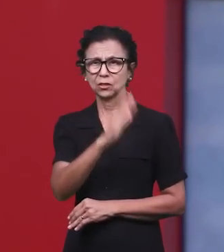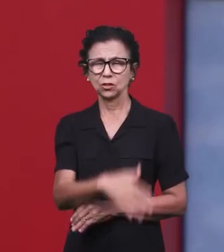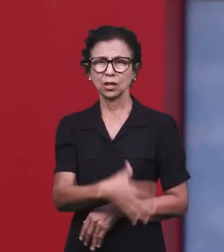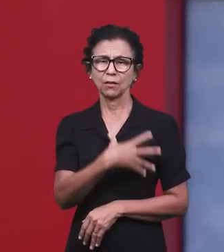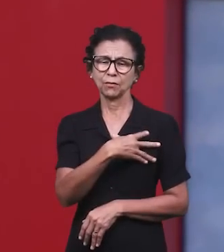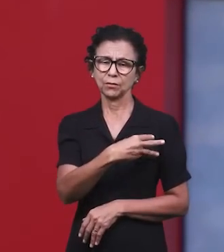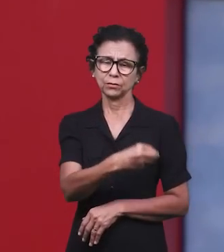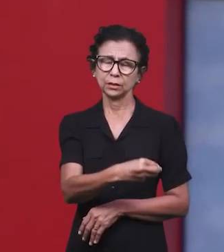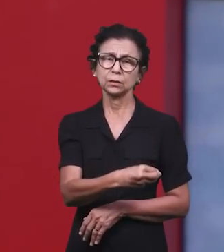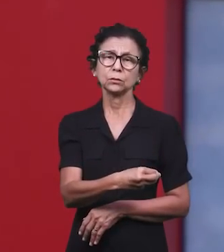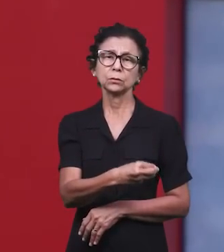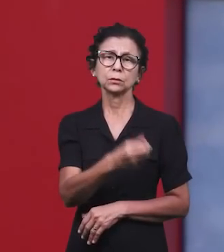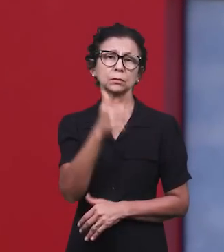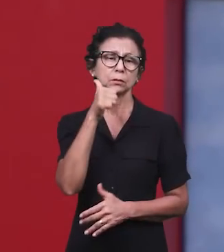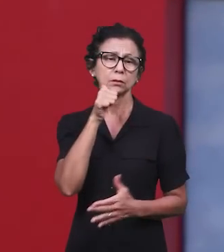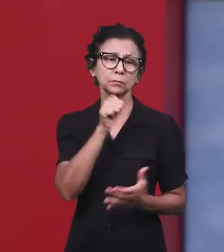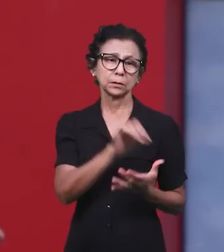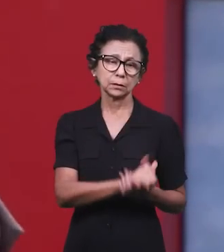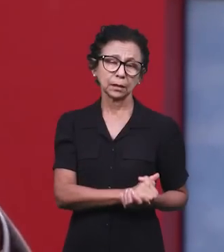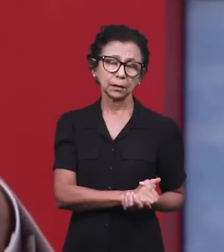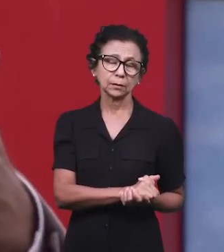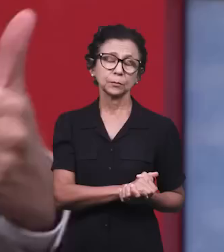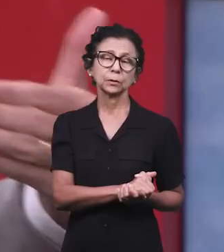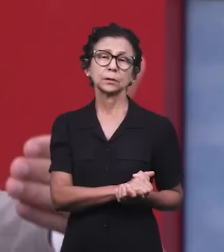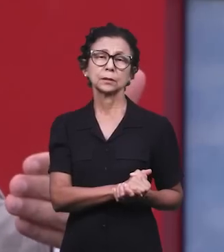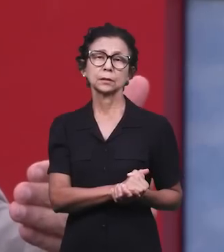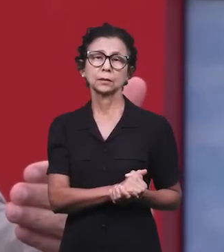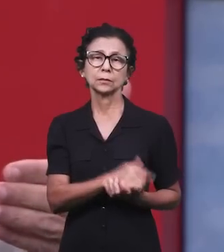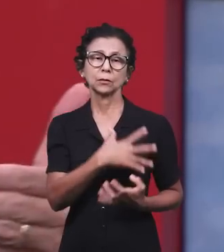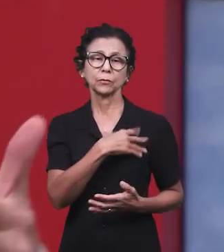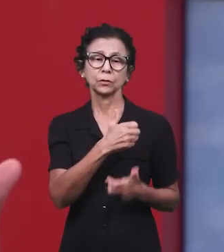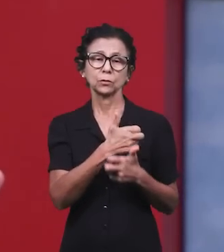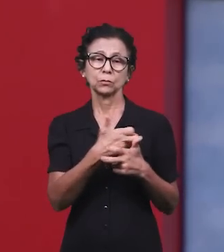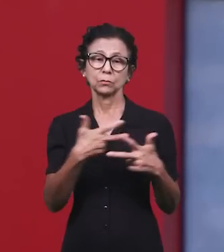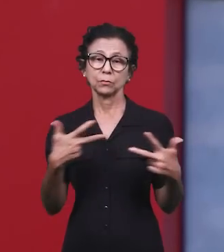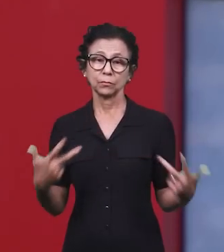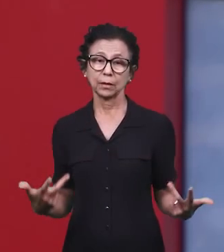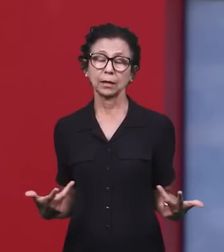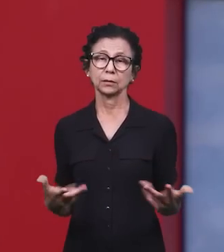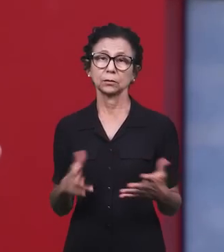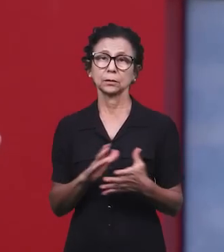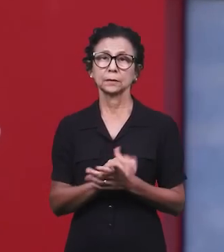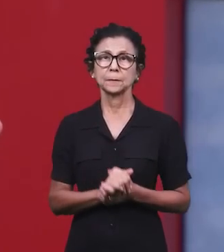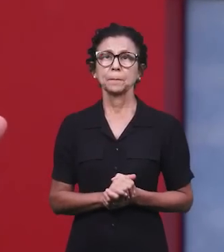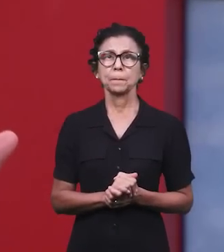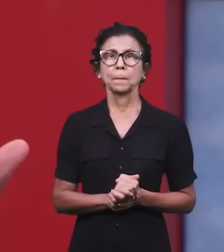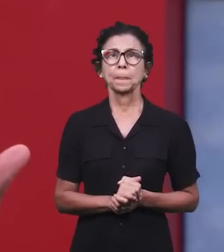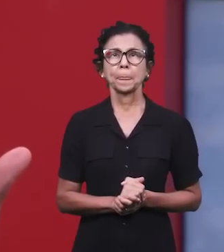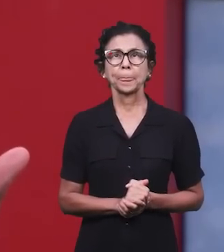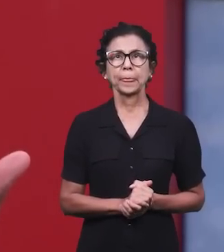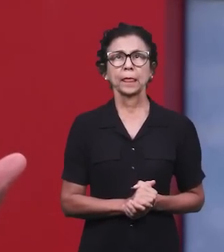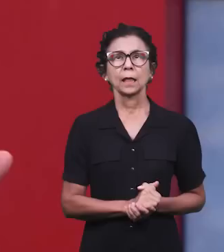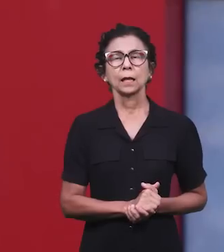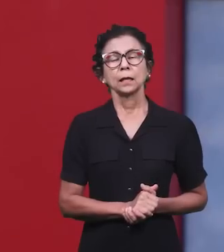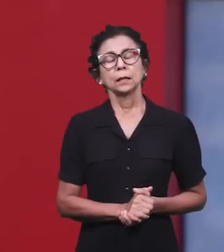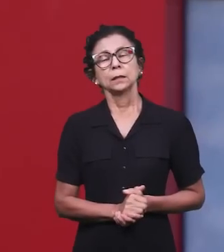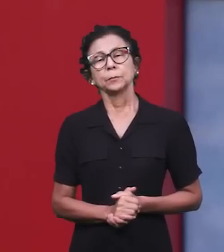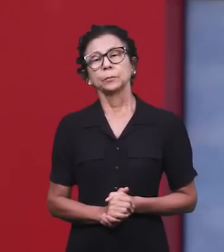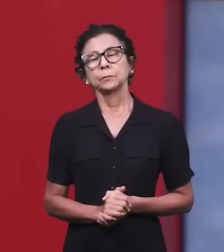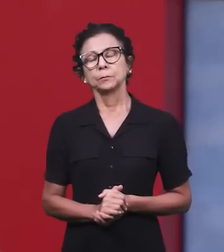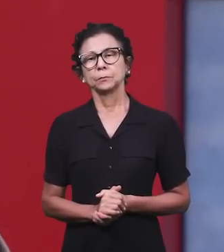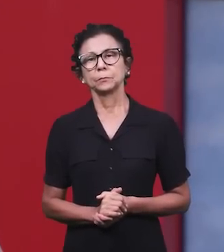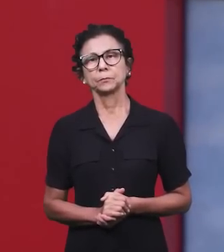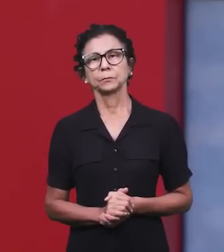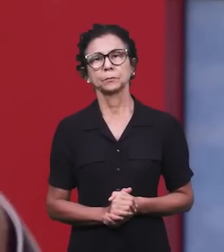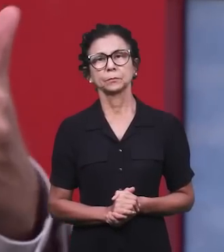Ele percebeu que o ritmo deles, porque Jacó era pastor de ovelhas, os filhos eram pastores de ovelhas,